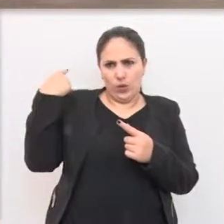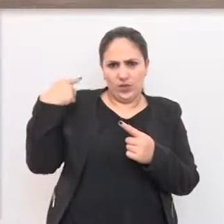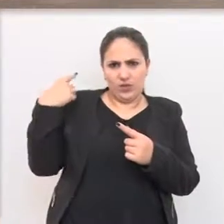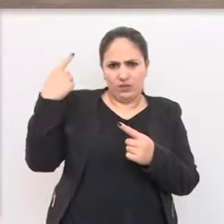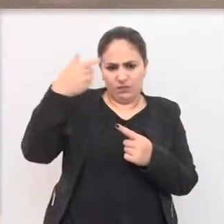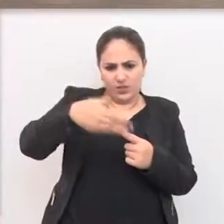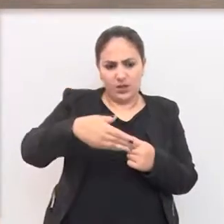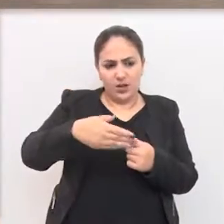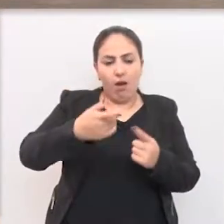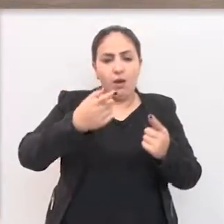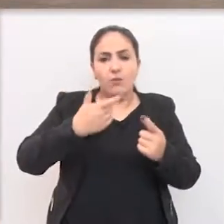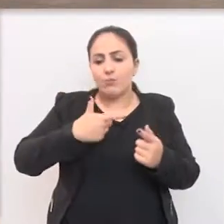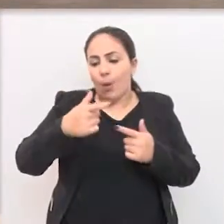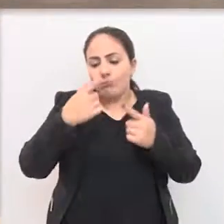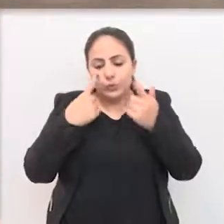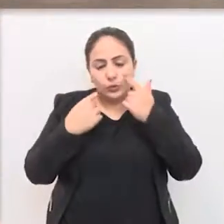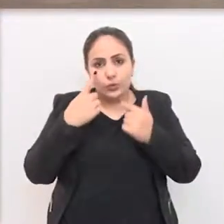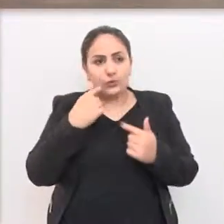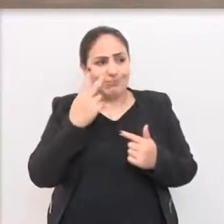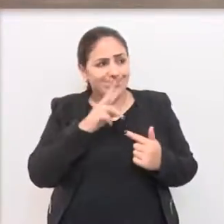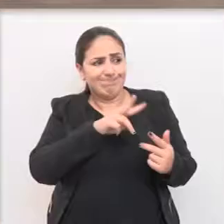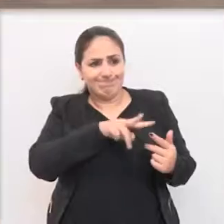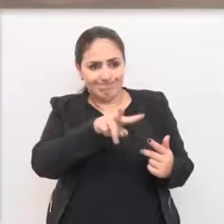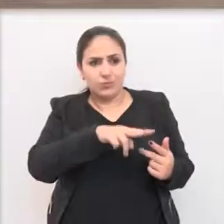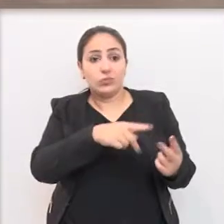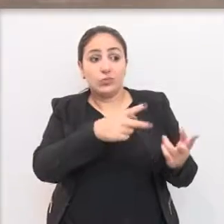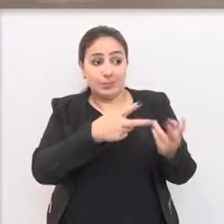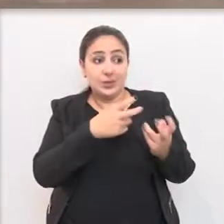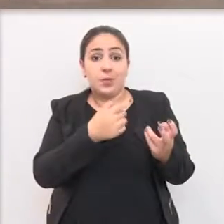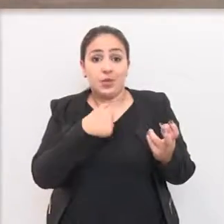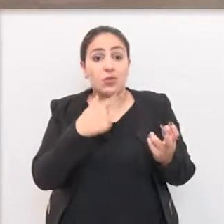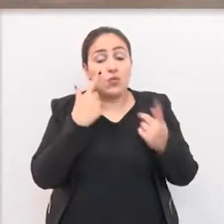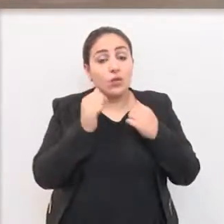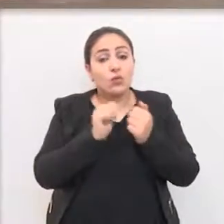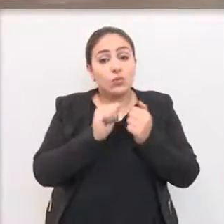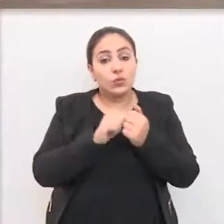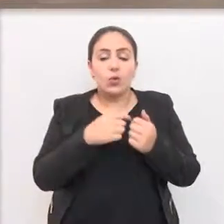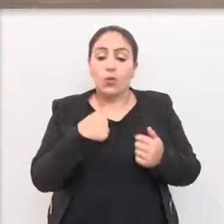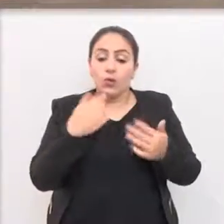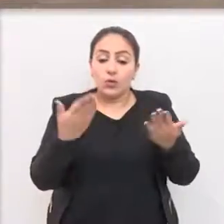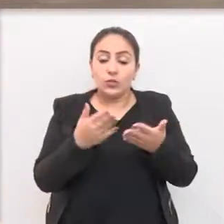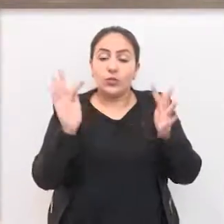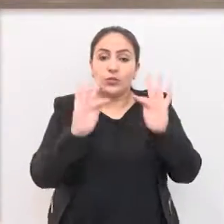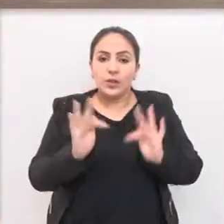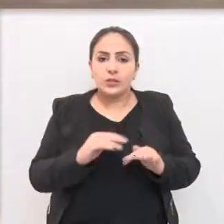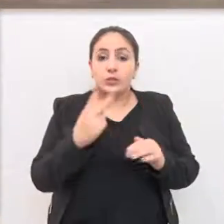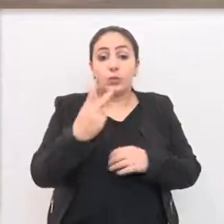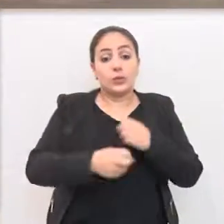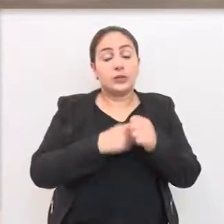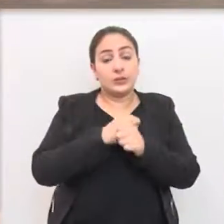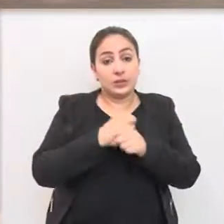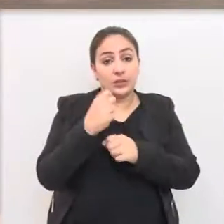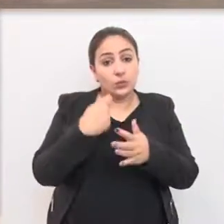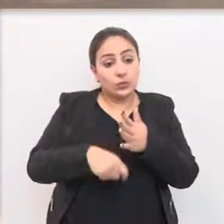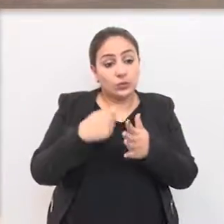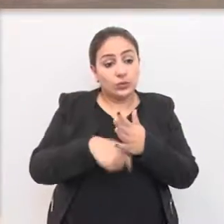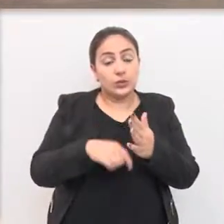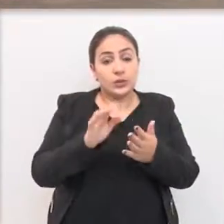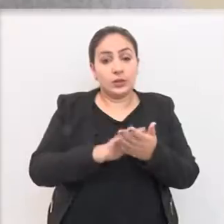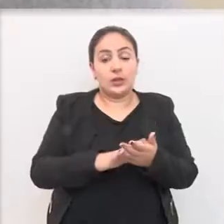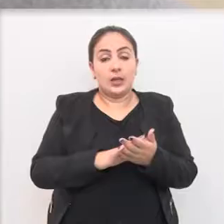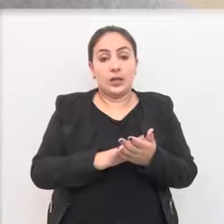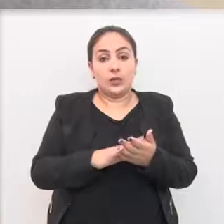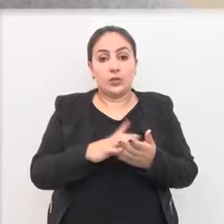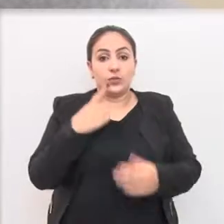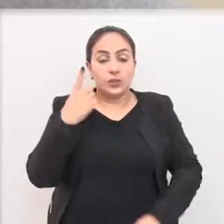saí chorando, né? E até vocês se comoveram, choraram comigo. Hoje eu saio feliz, gente, porque assim, é uma luta de 2 anos com a doutora